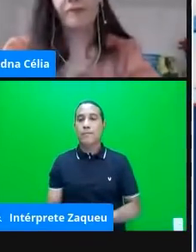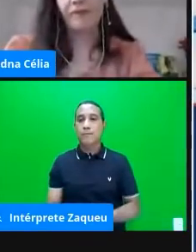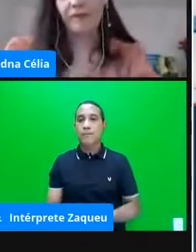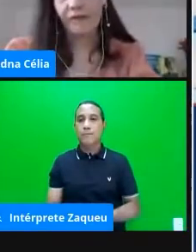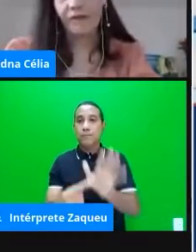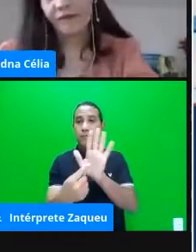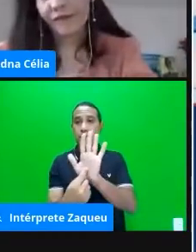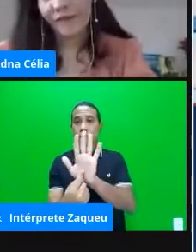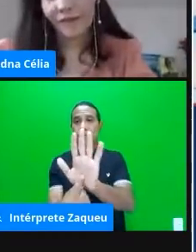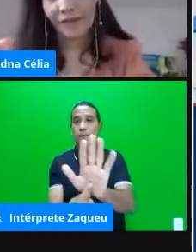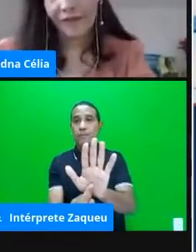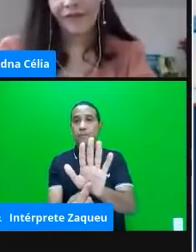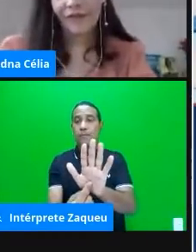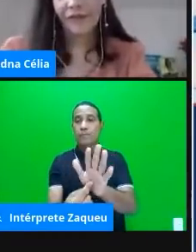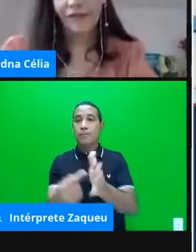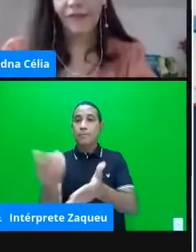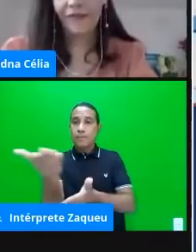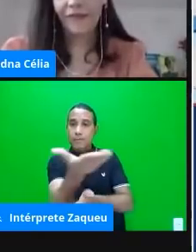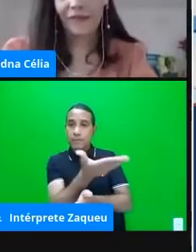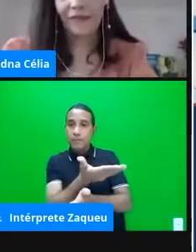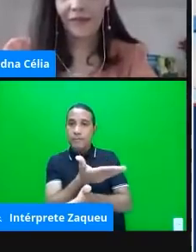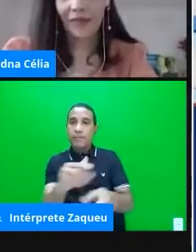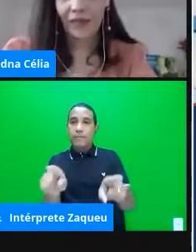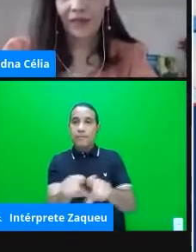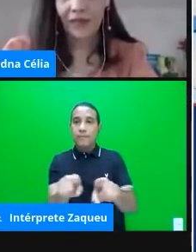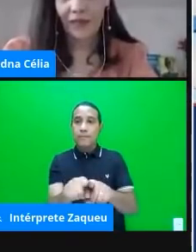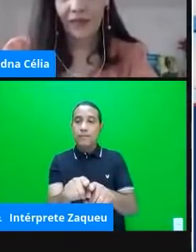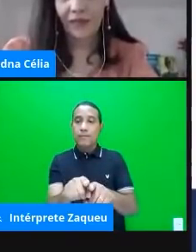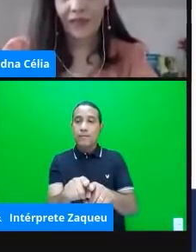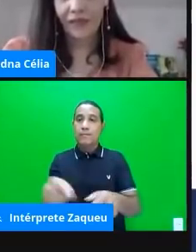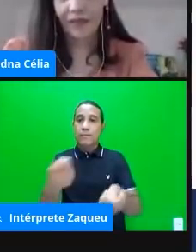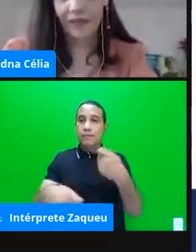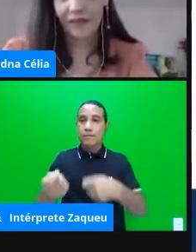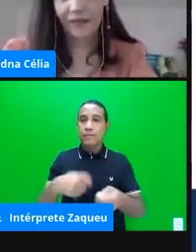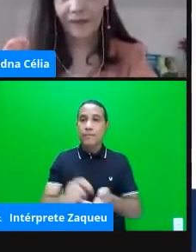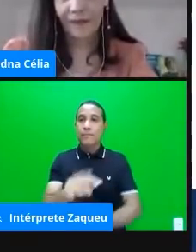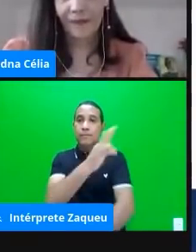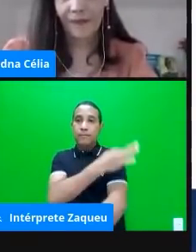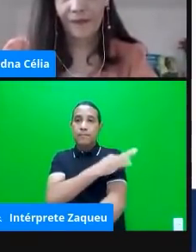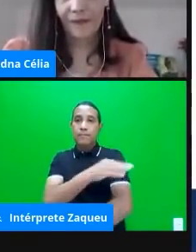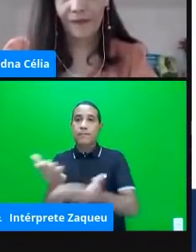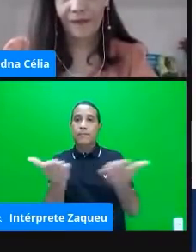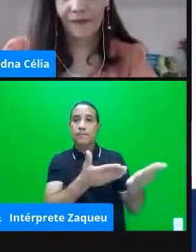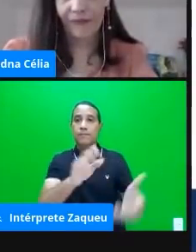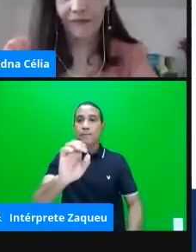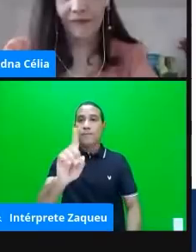Apresentamos os nossos gestores e convido a técnica Edna para dar as